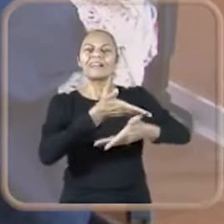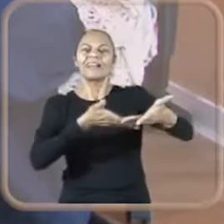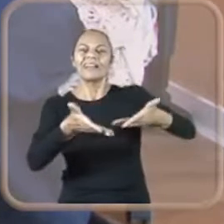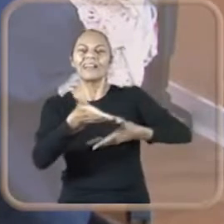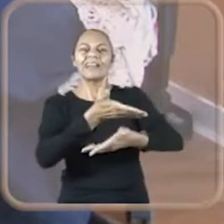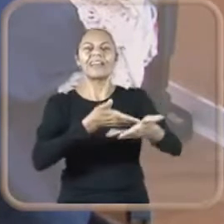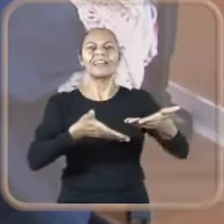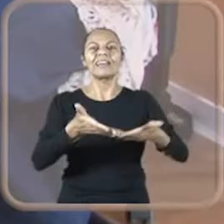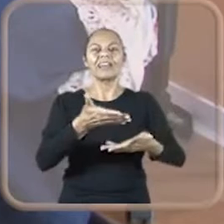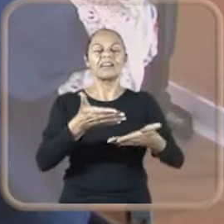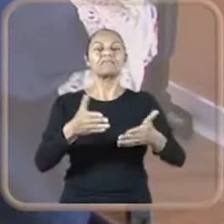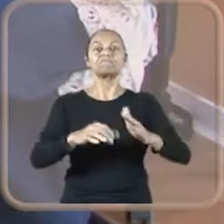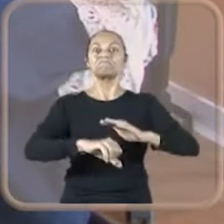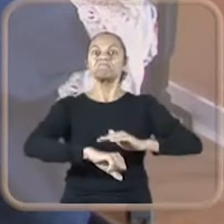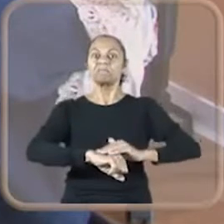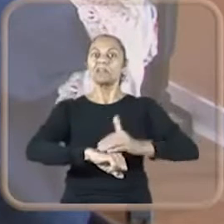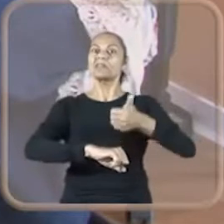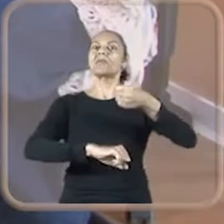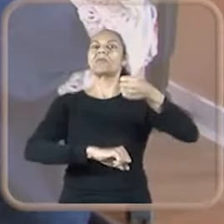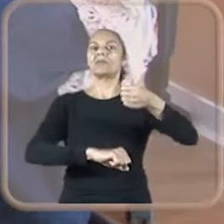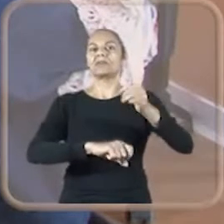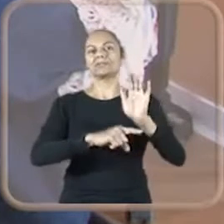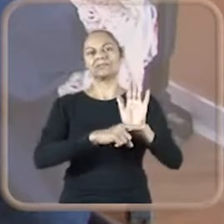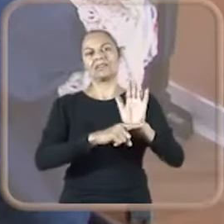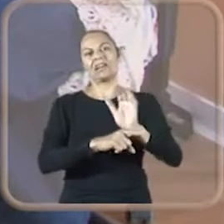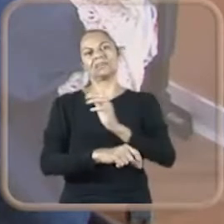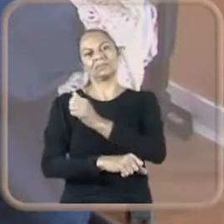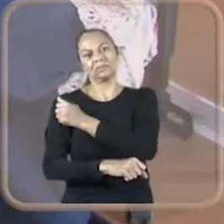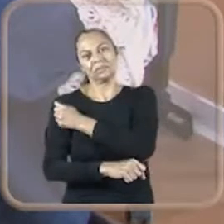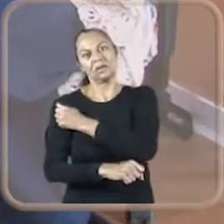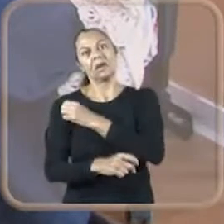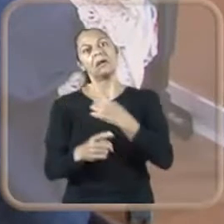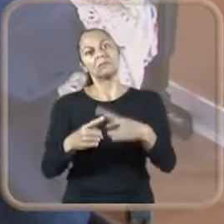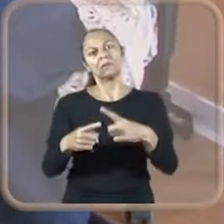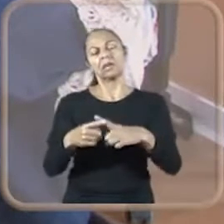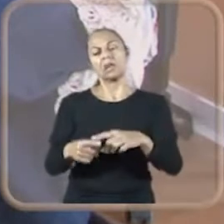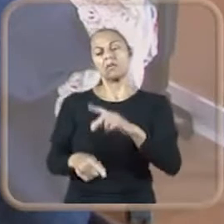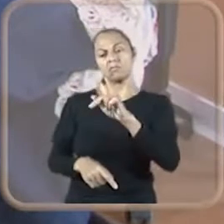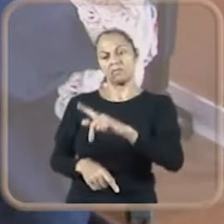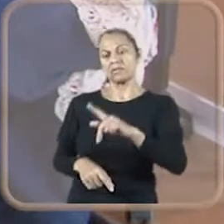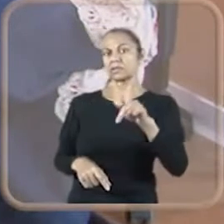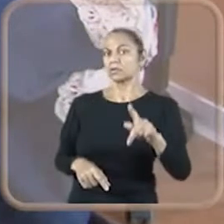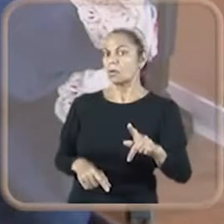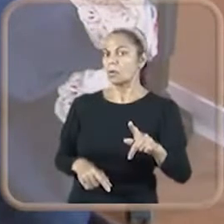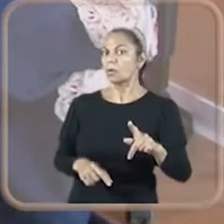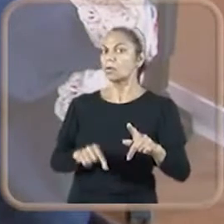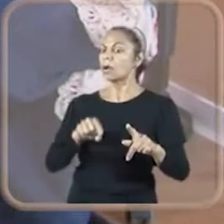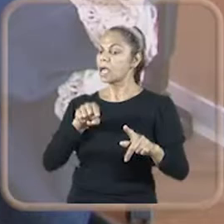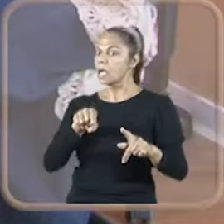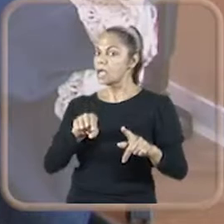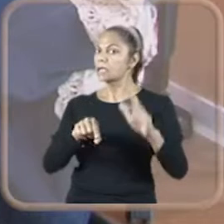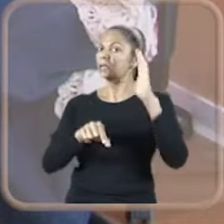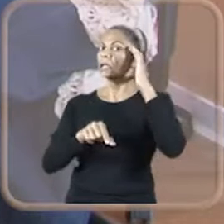né? E às vezes o professor também, da mesma maneira que ele pode atrair, ele também